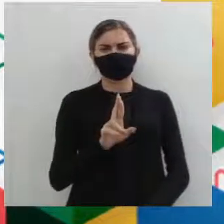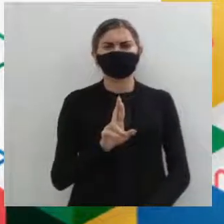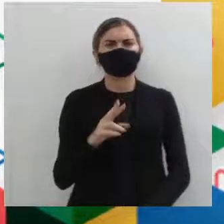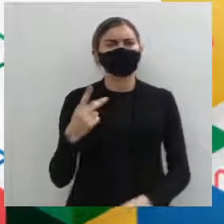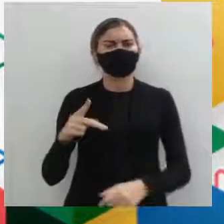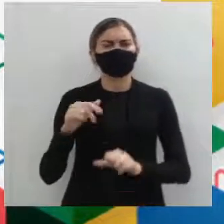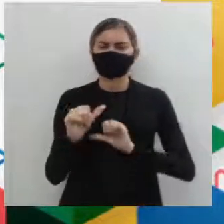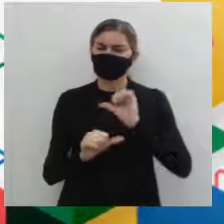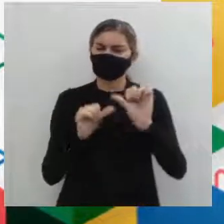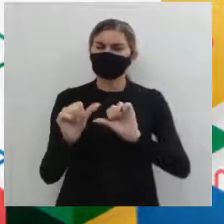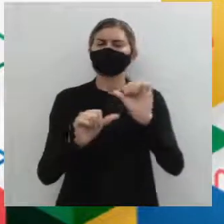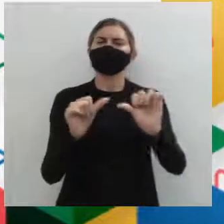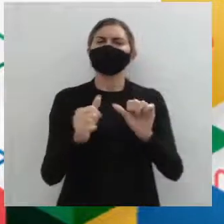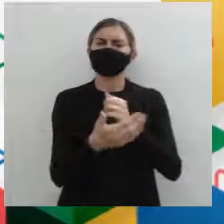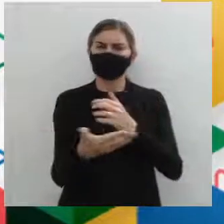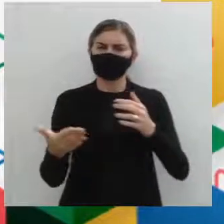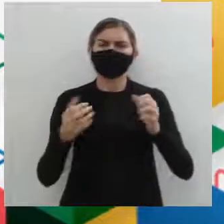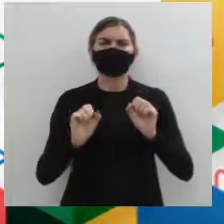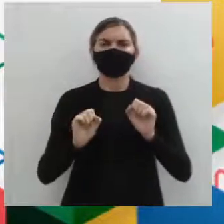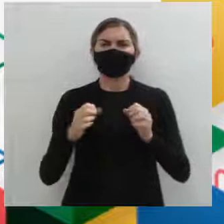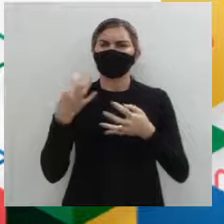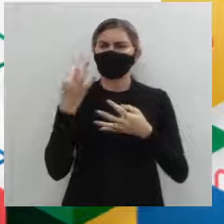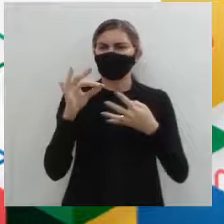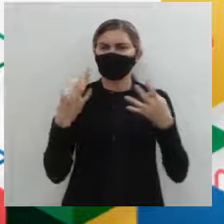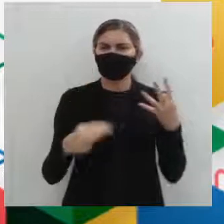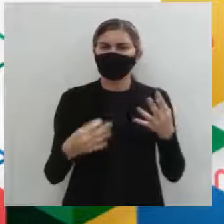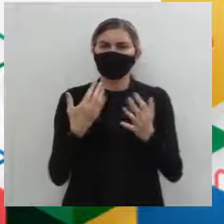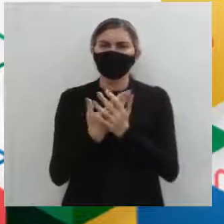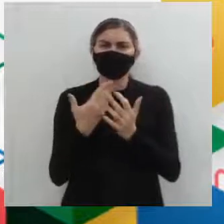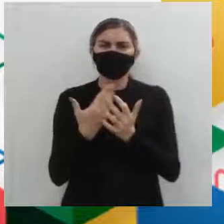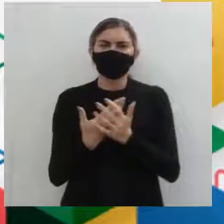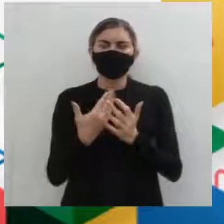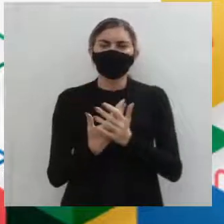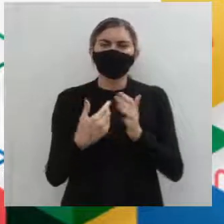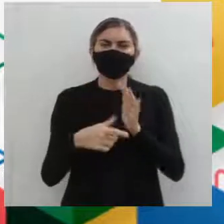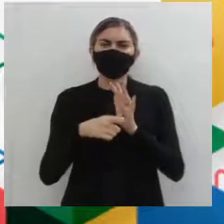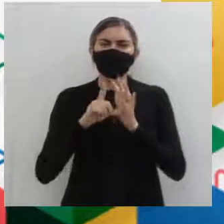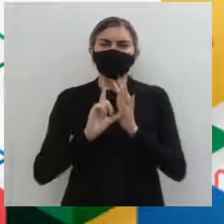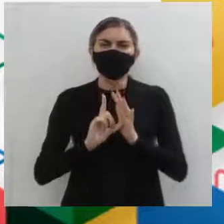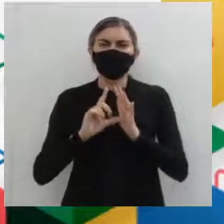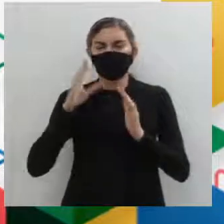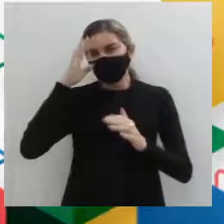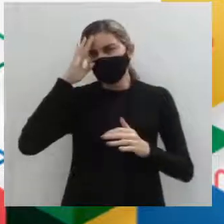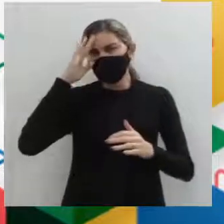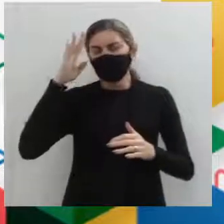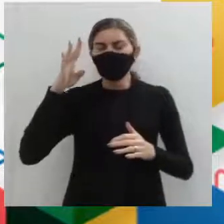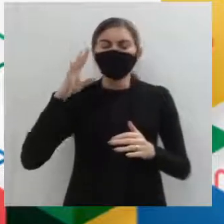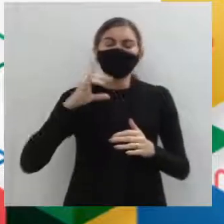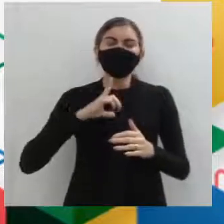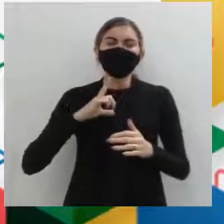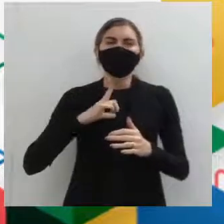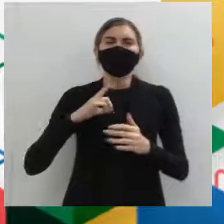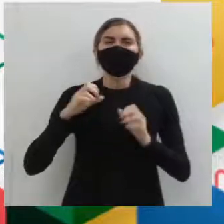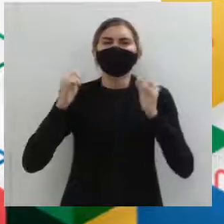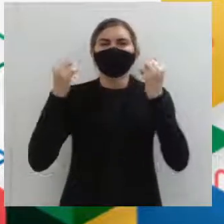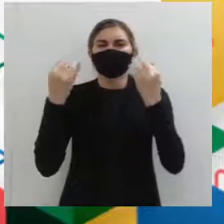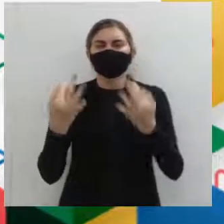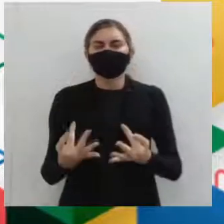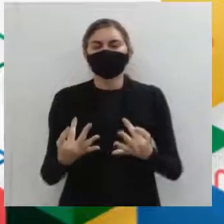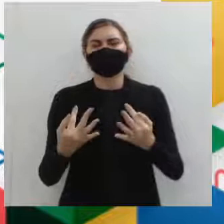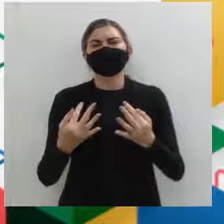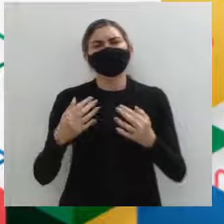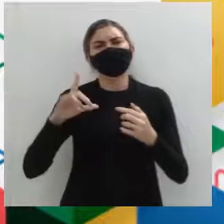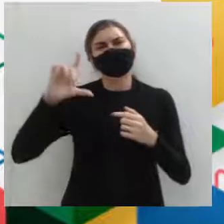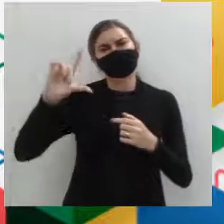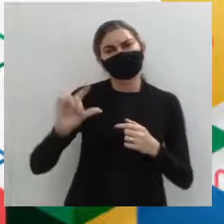Essas mudanças você pode conferir em aulas anteriores, principalmente aulas que tratarem da Baixa